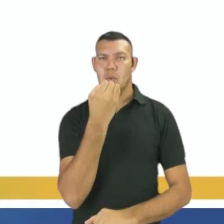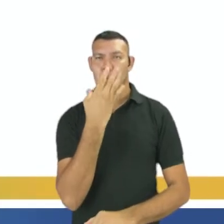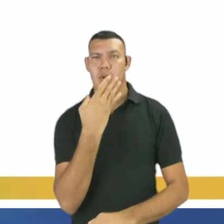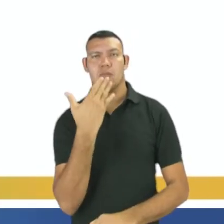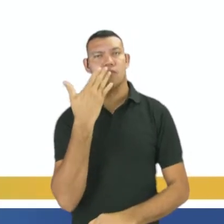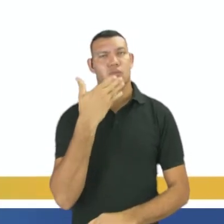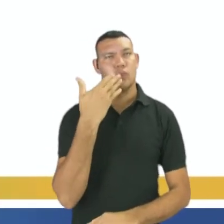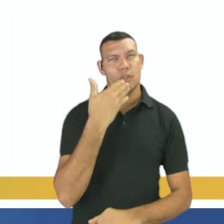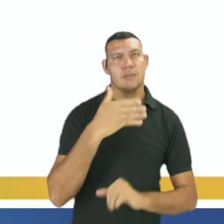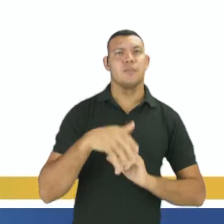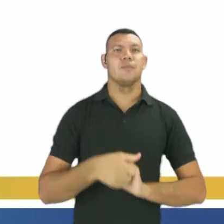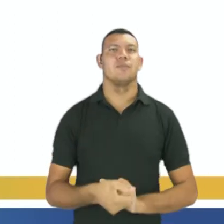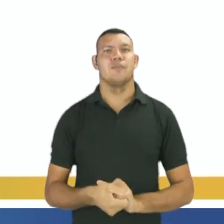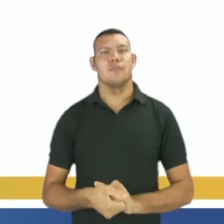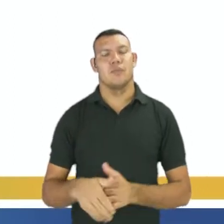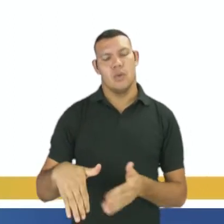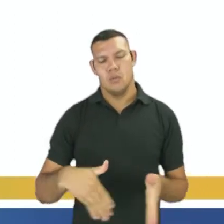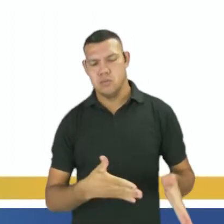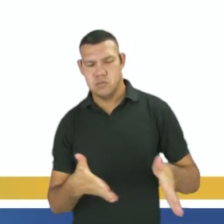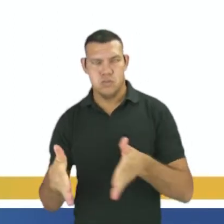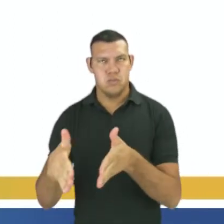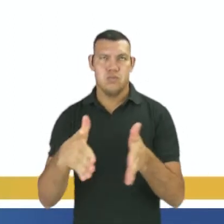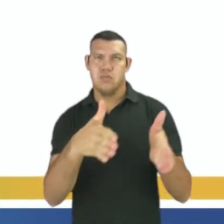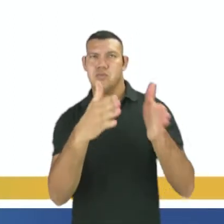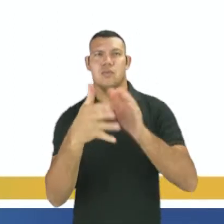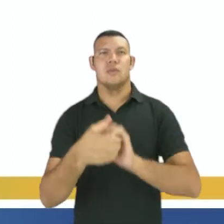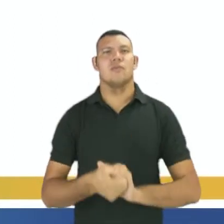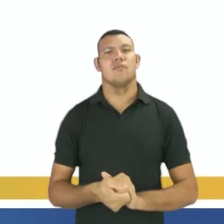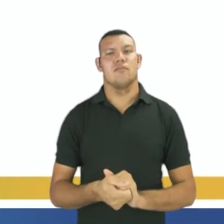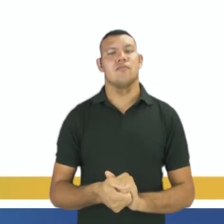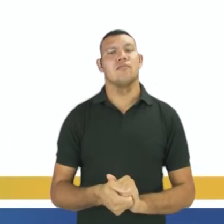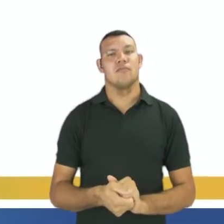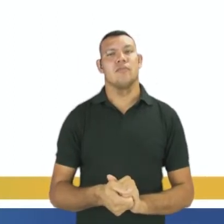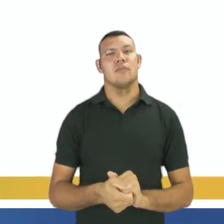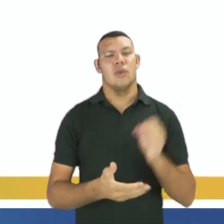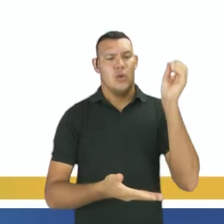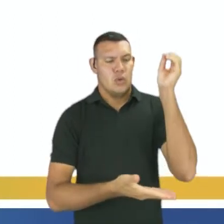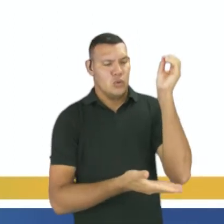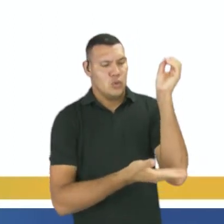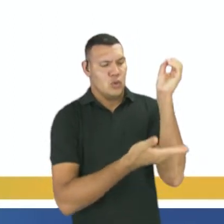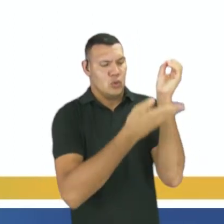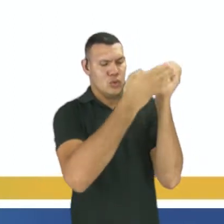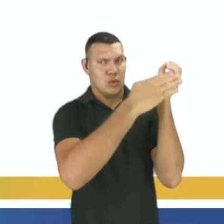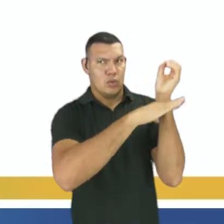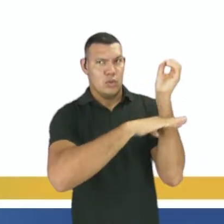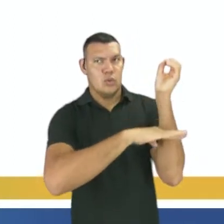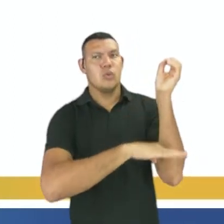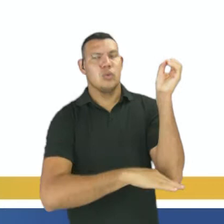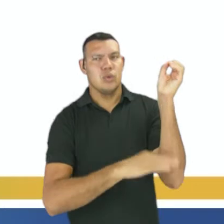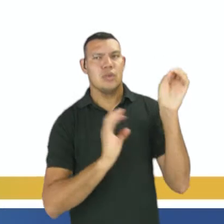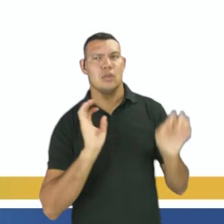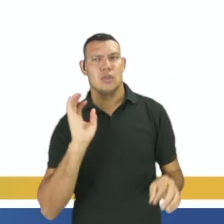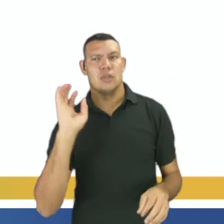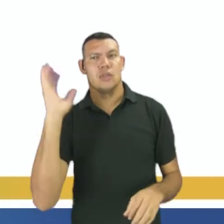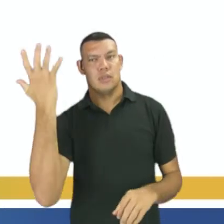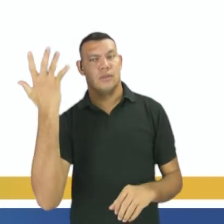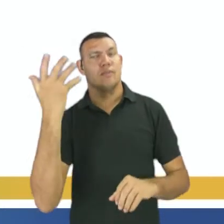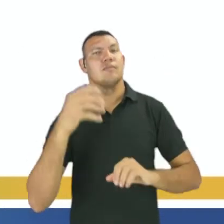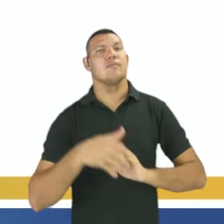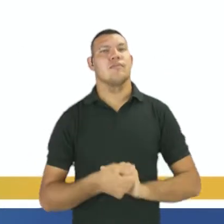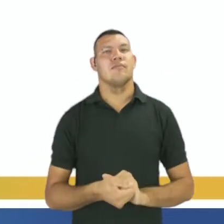parte da bacia né hidrográfica da Amazônia atingem regula o clima de vários países como o Brasil e também como caso da Argentina